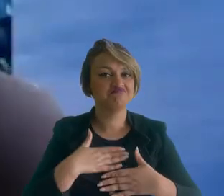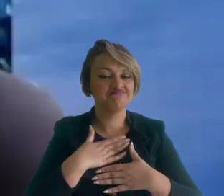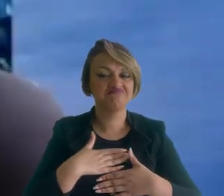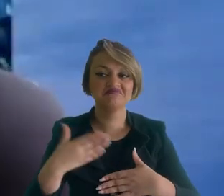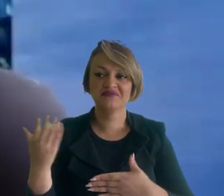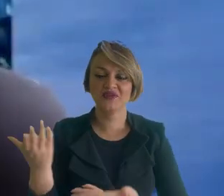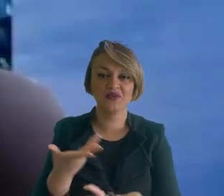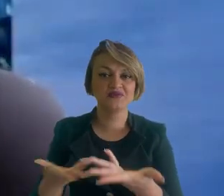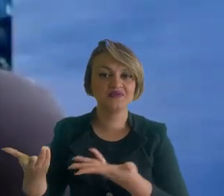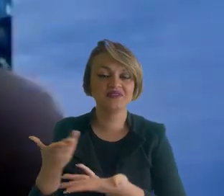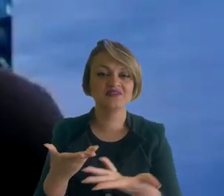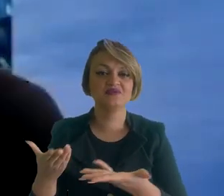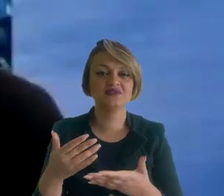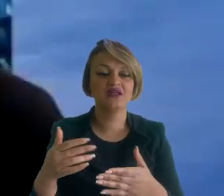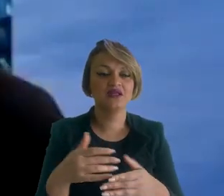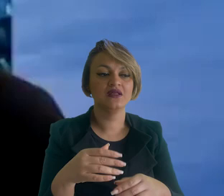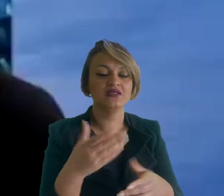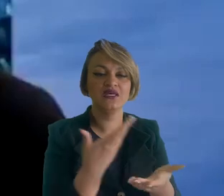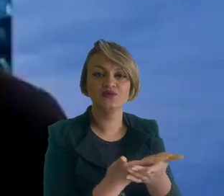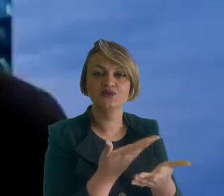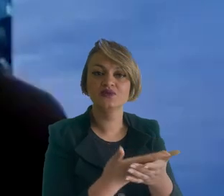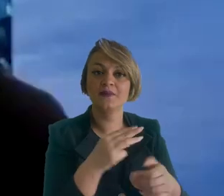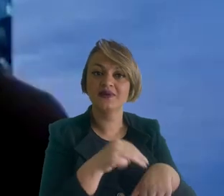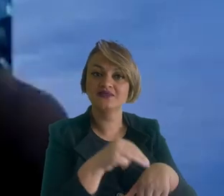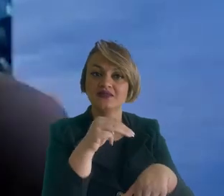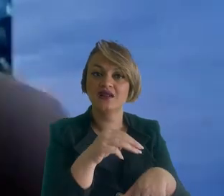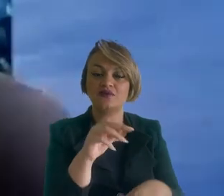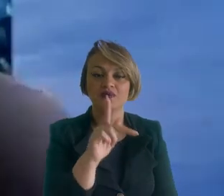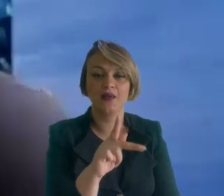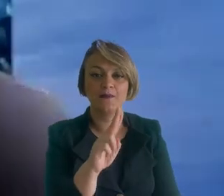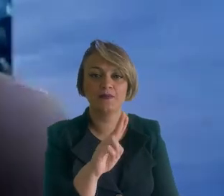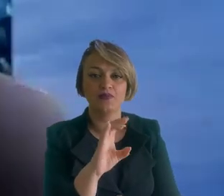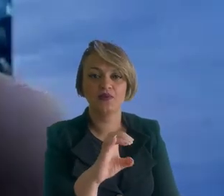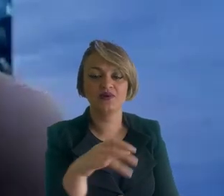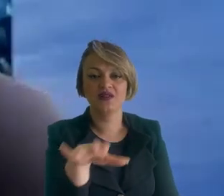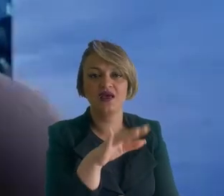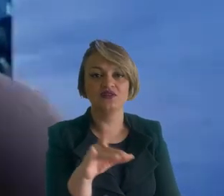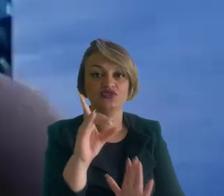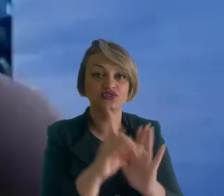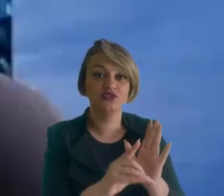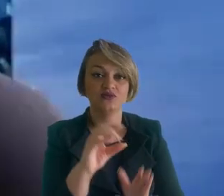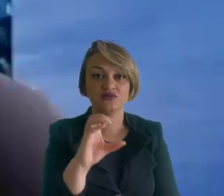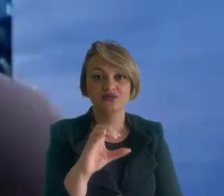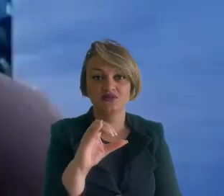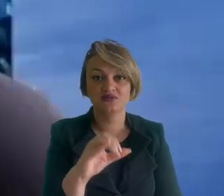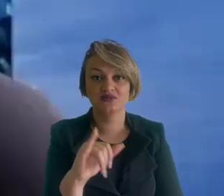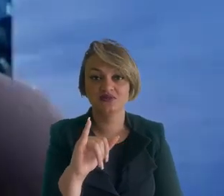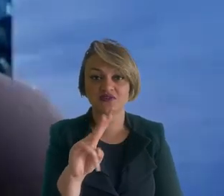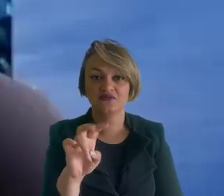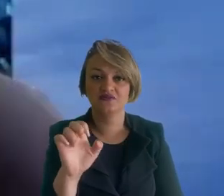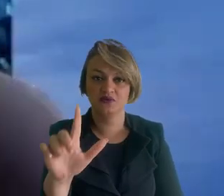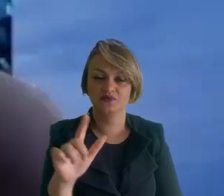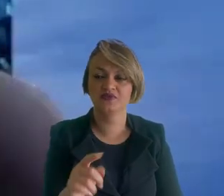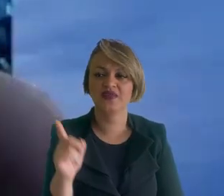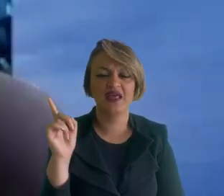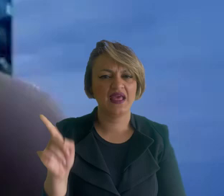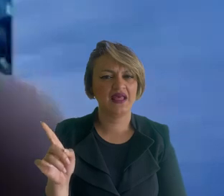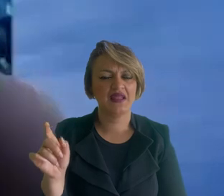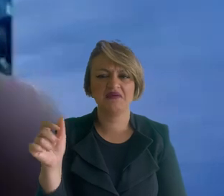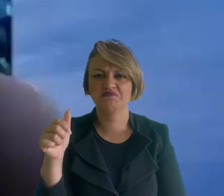turmas no mestrado da PUC no núcleo de Direito Civil além de ser uma